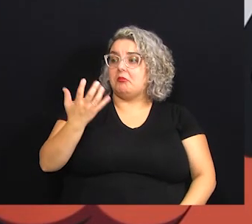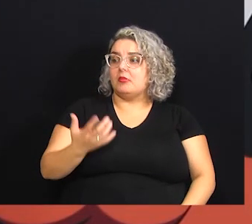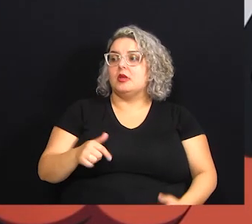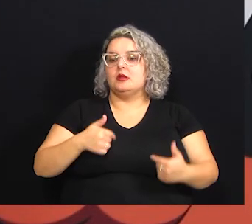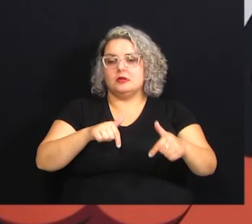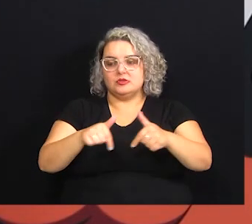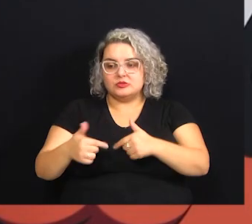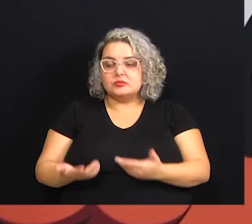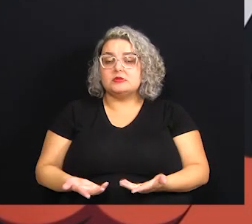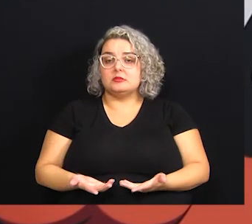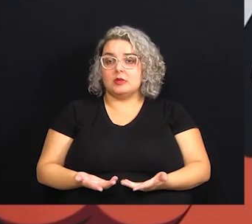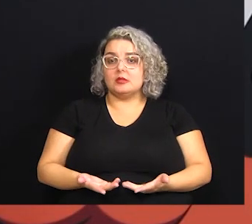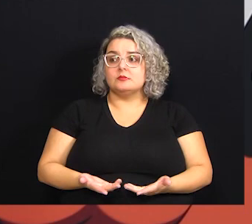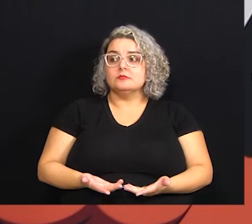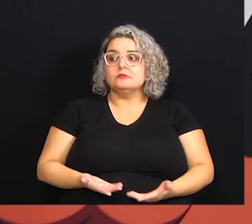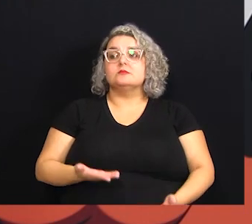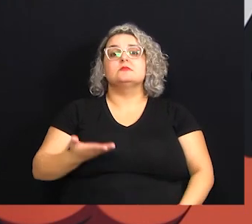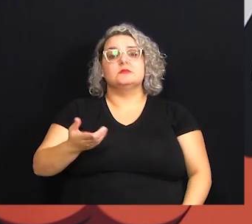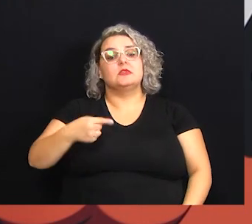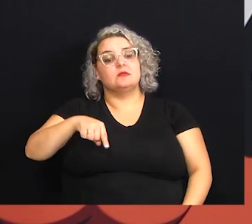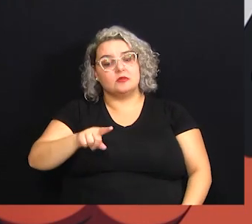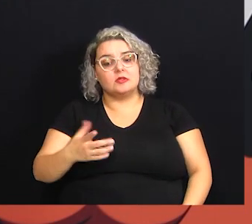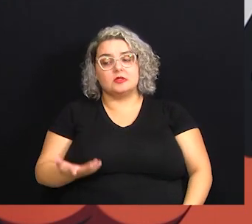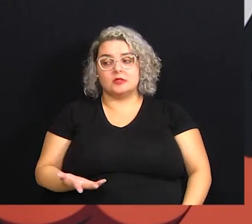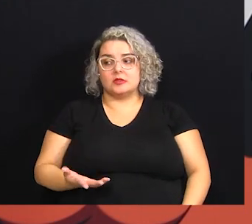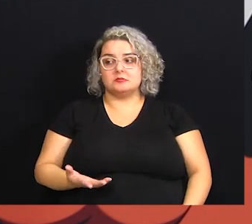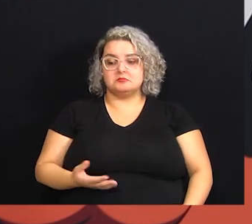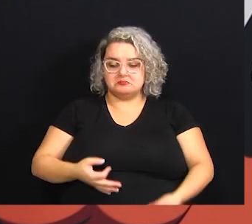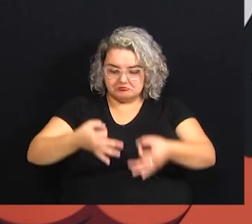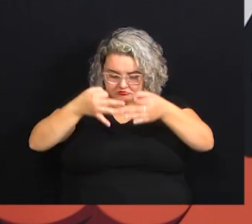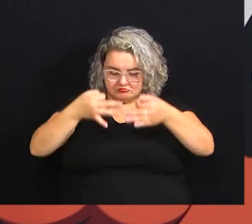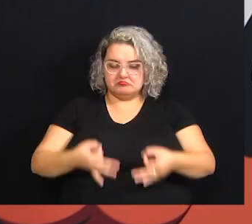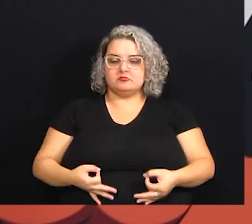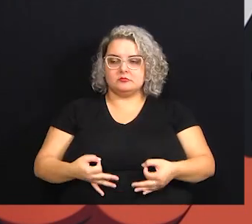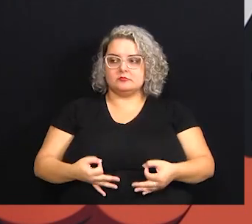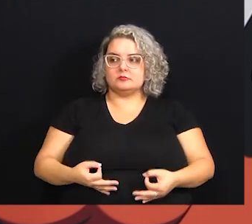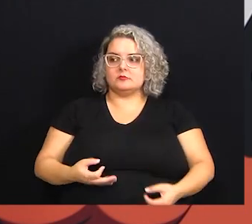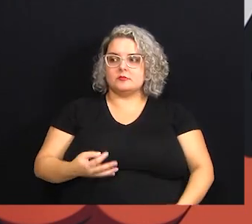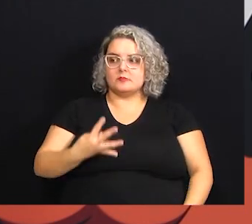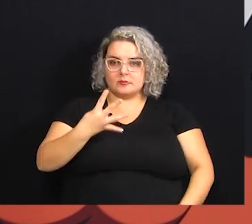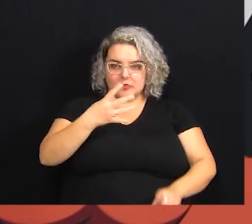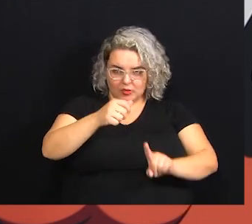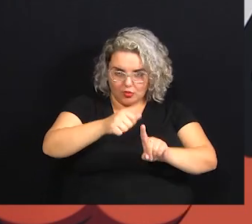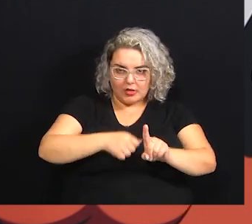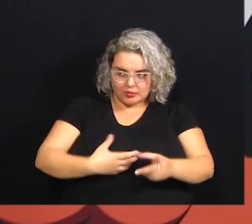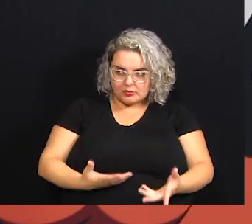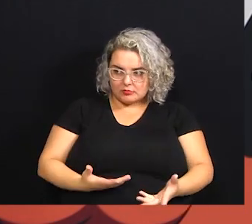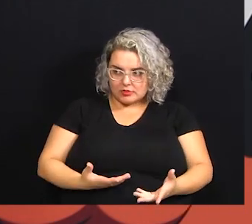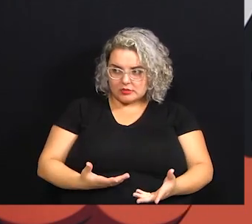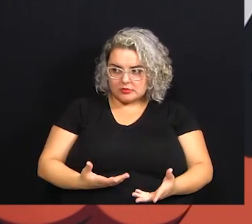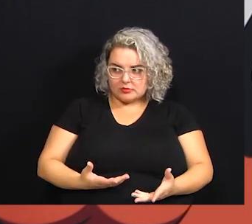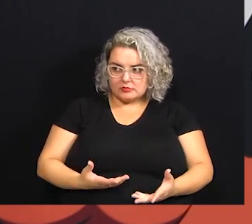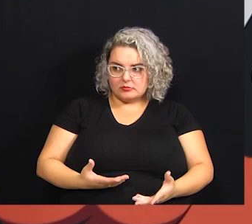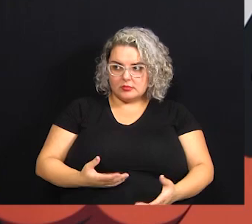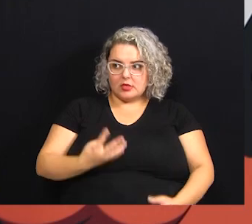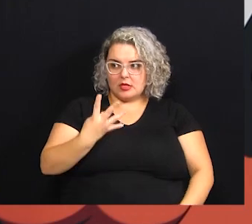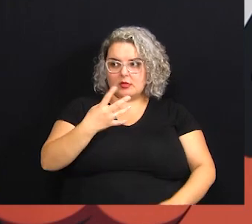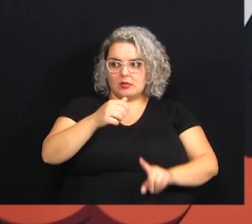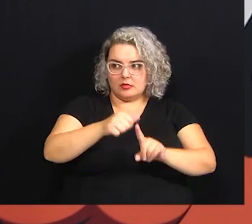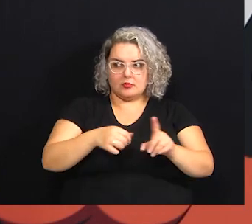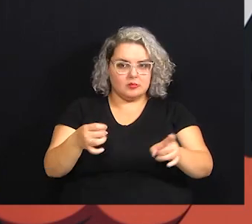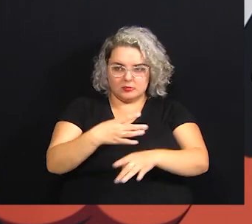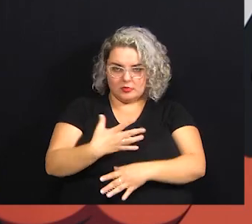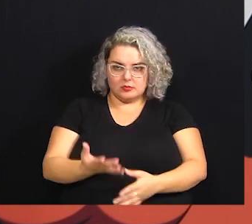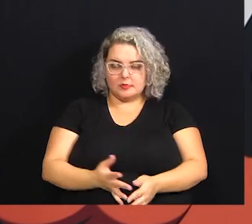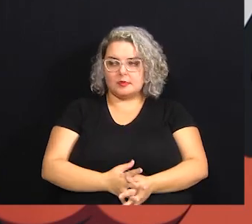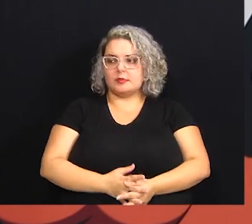interessante. E é um trabalho que você foi lá com disciplina e durante 4 meses, né? Passaram 4